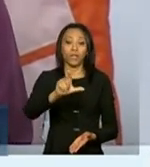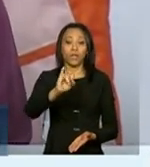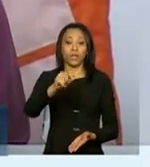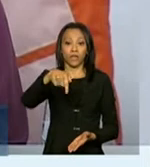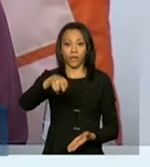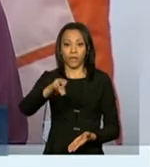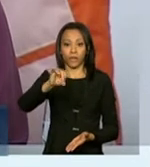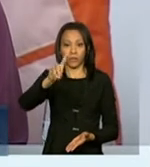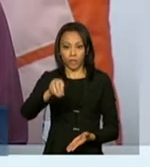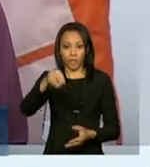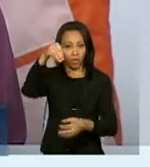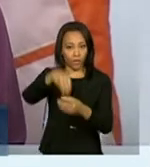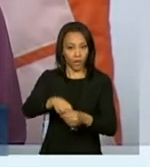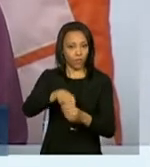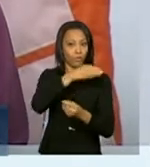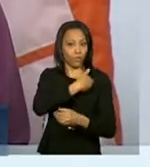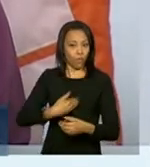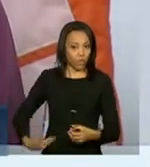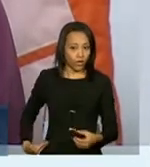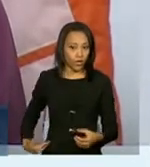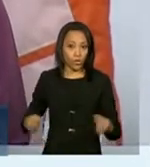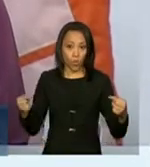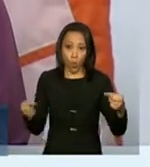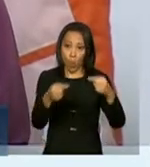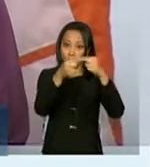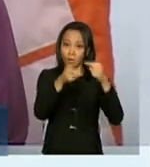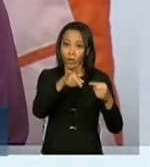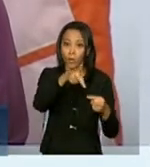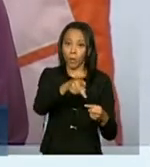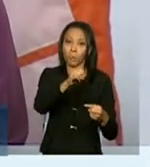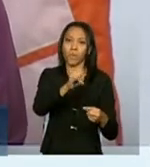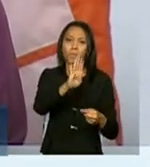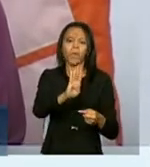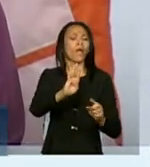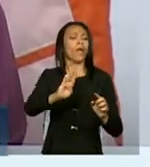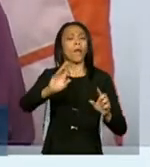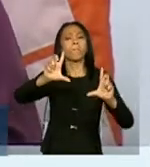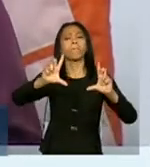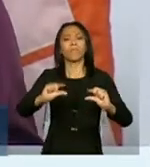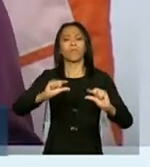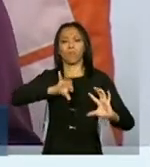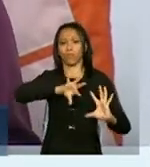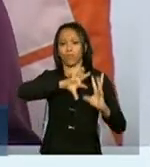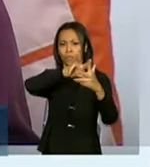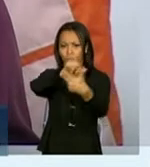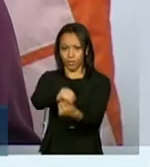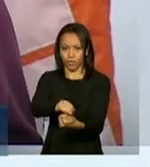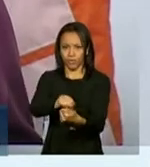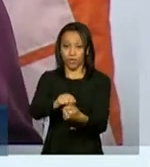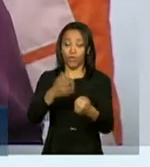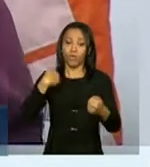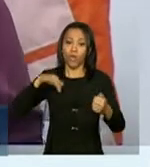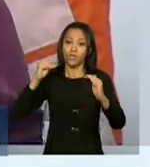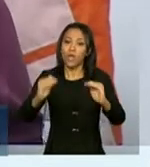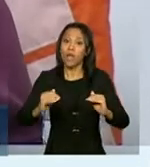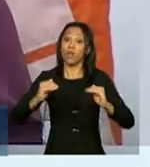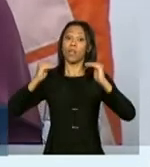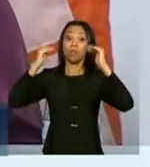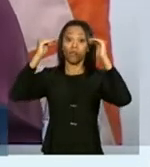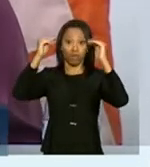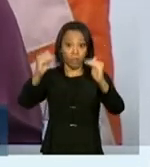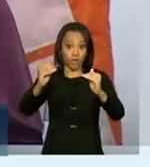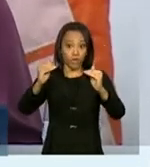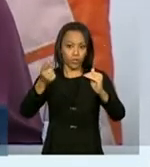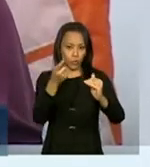do setor público sobre o PIB é uma das menores do mundo. Elevamos os nossos níveis